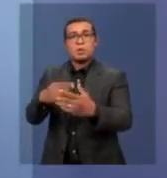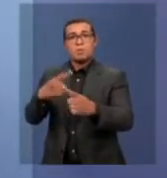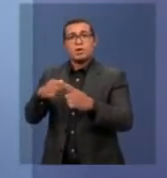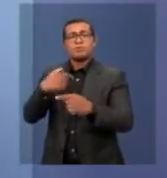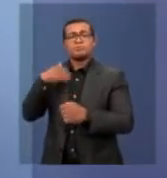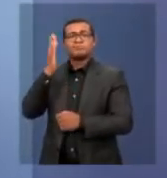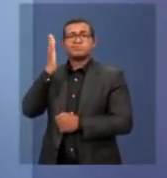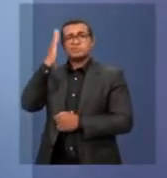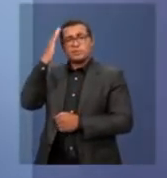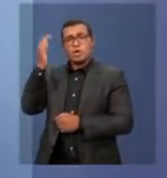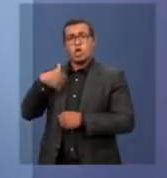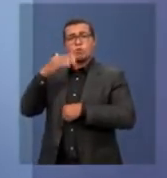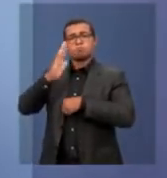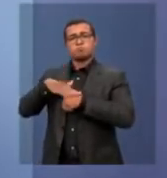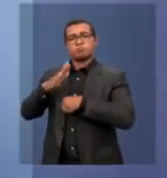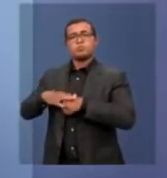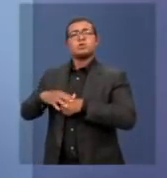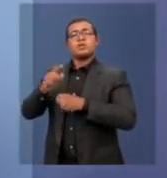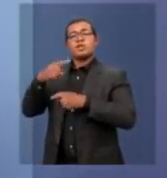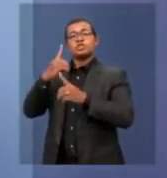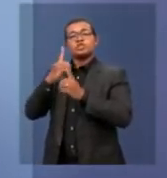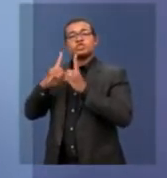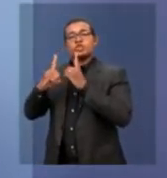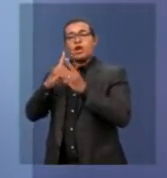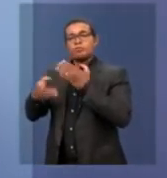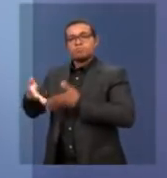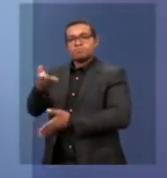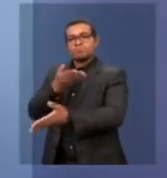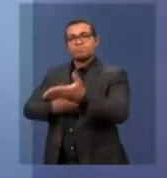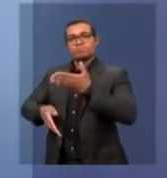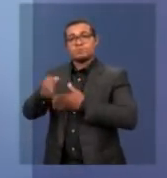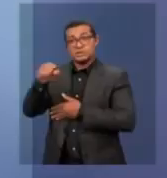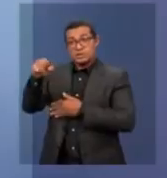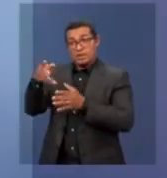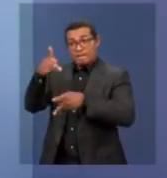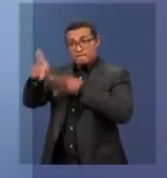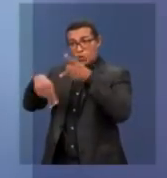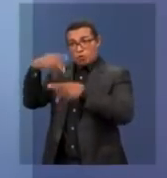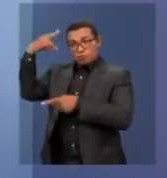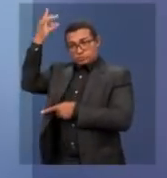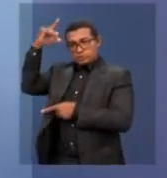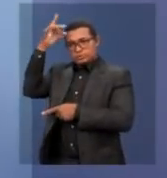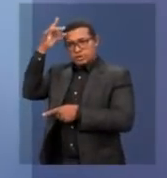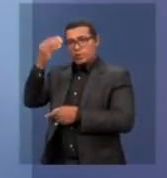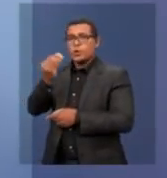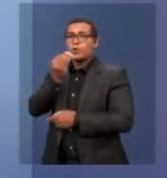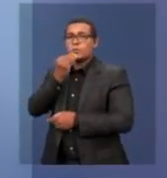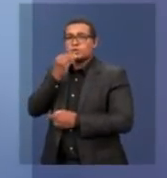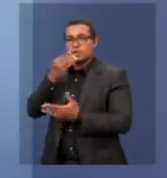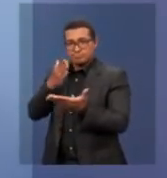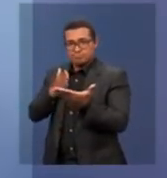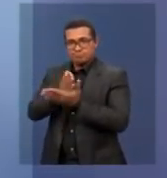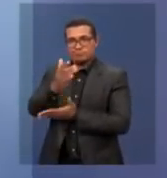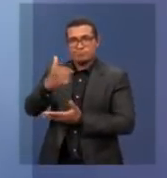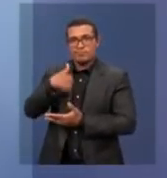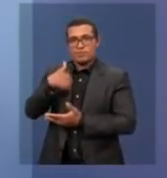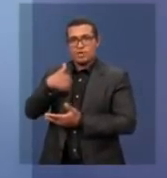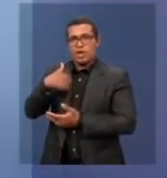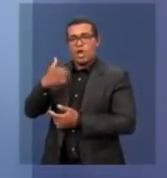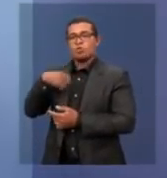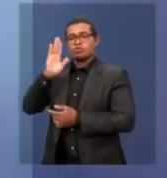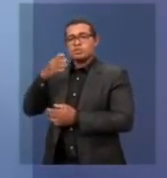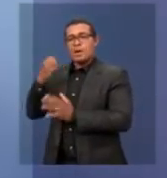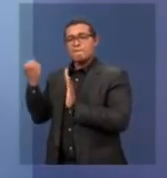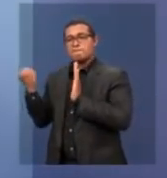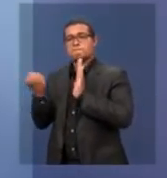de diálogo se a população capixaba e de oportunidade de governar o estado eu sou marcado